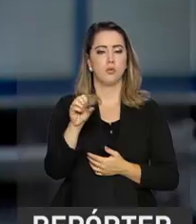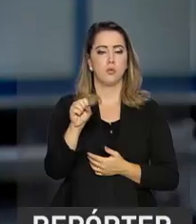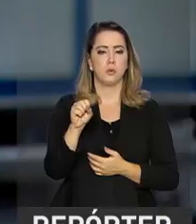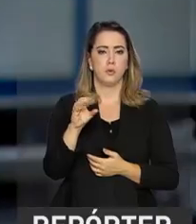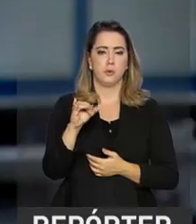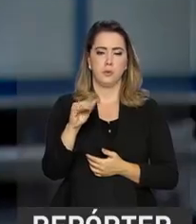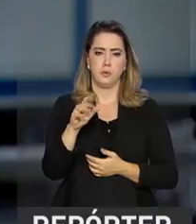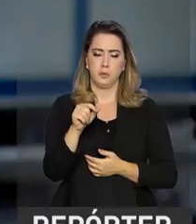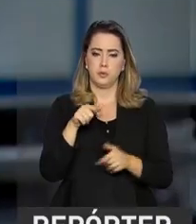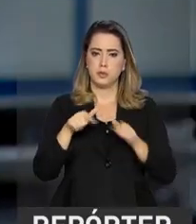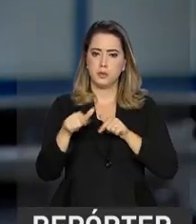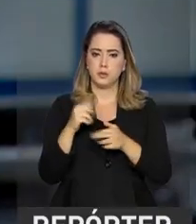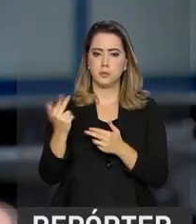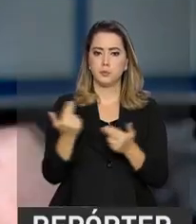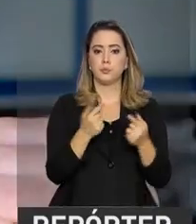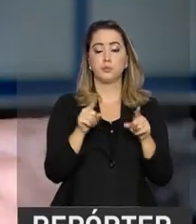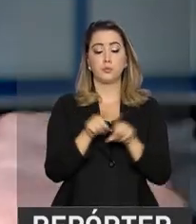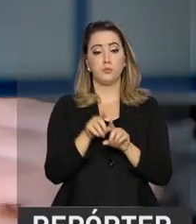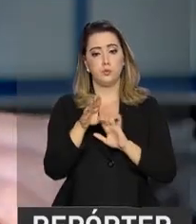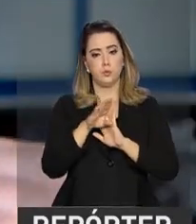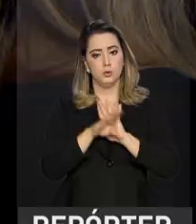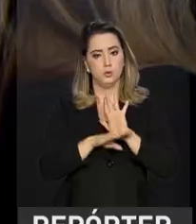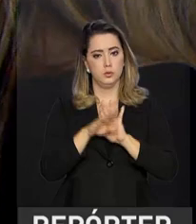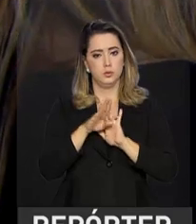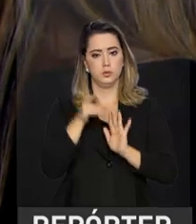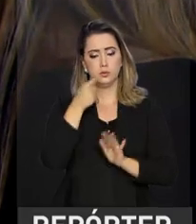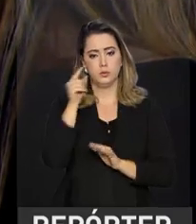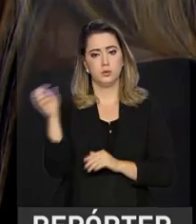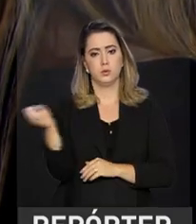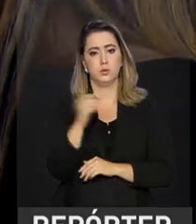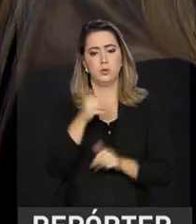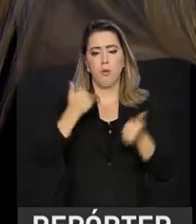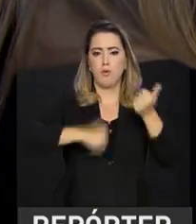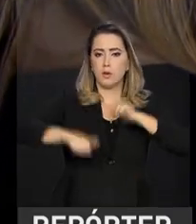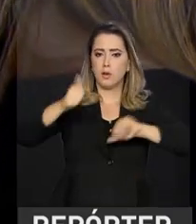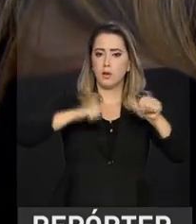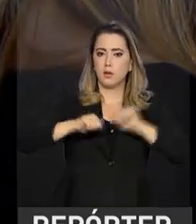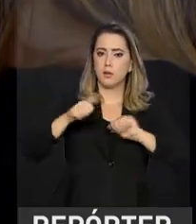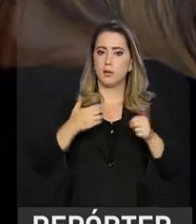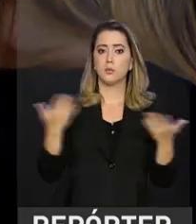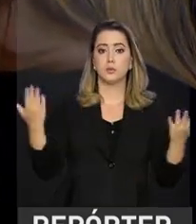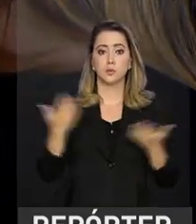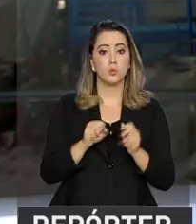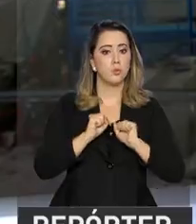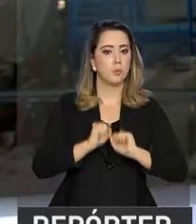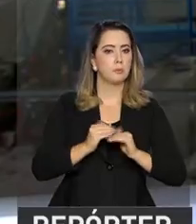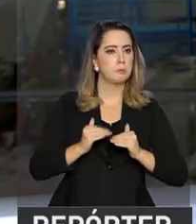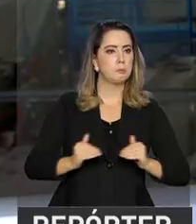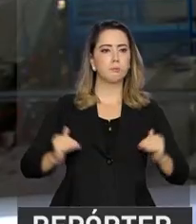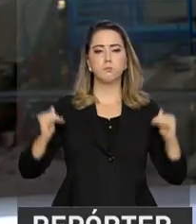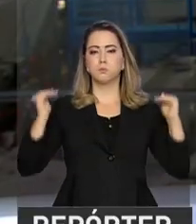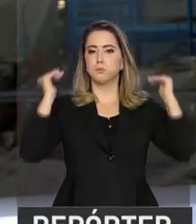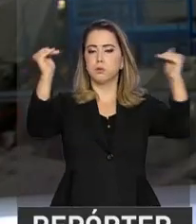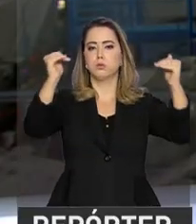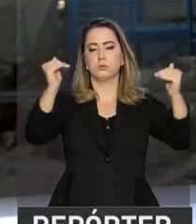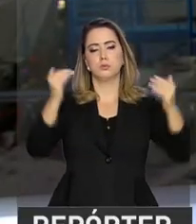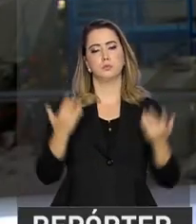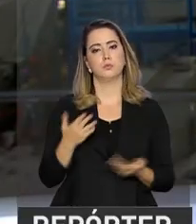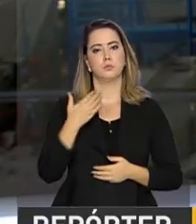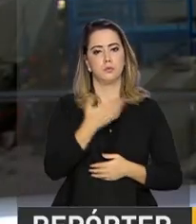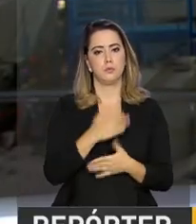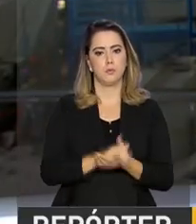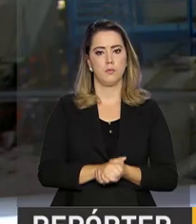semelhante. Segundo o diretor do projeto, o novo laboratório vai chegar ao limite do que a física permite. O Sirius vai permitir que você